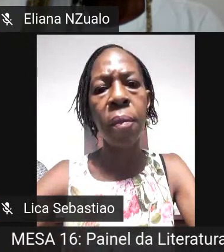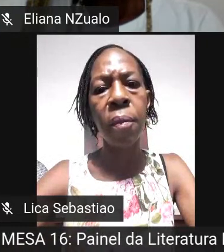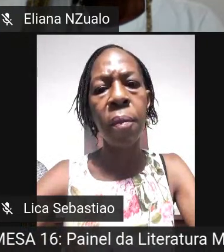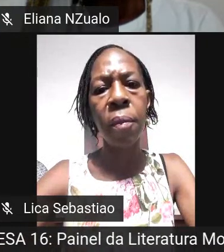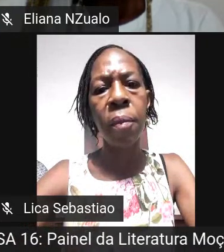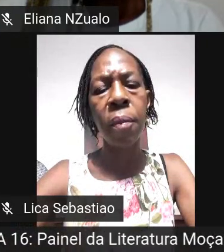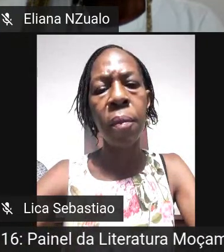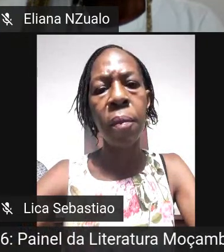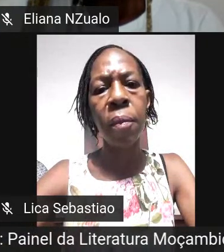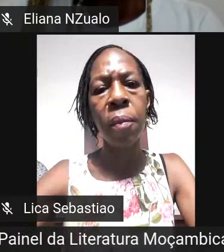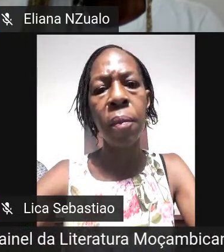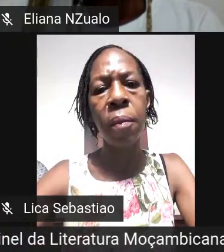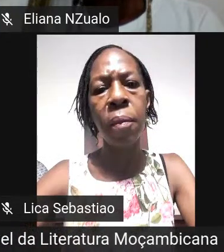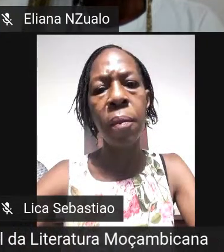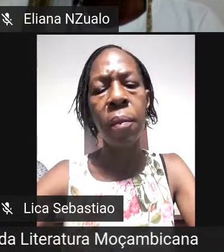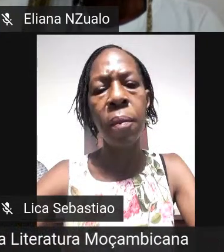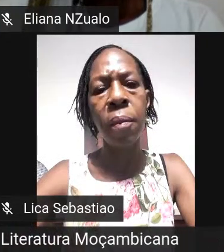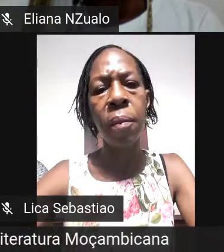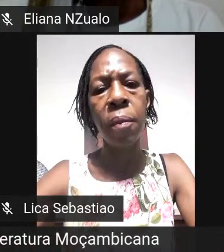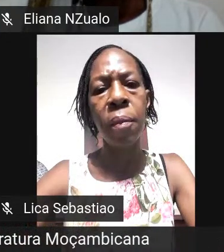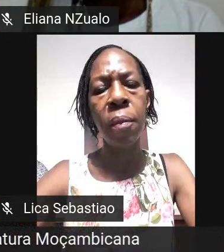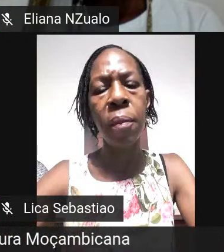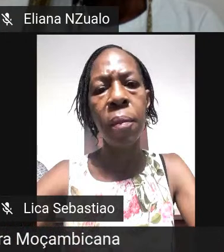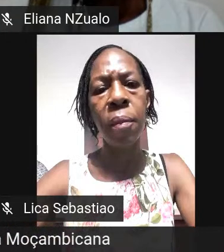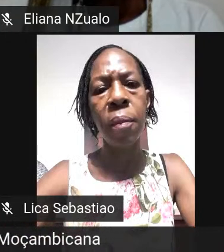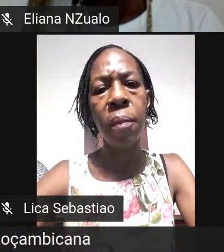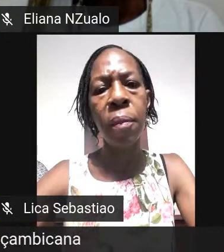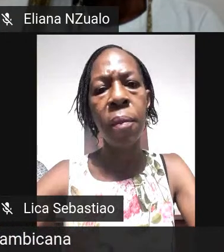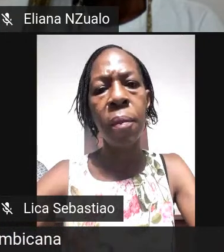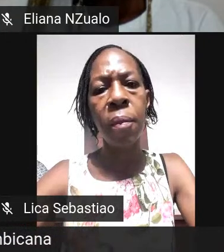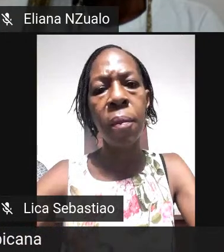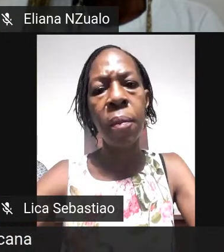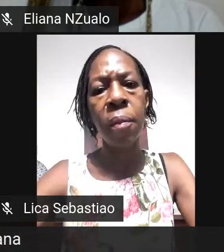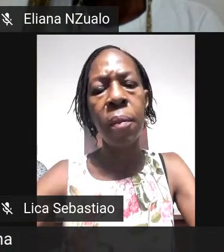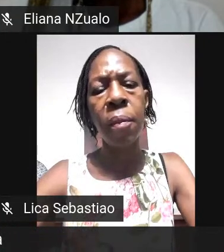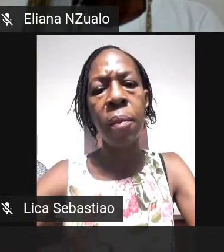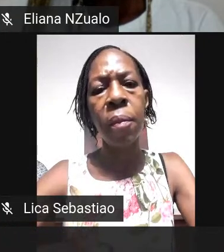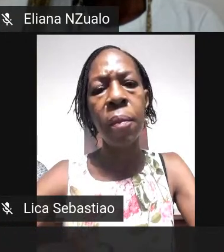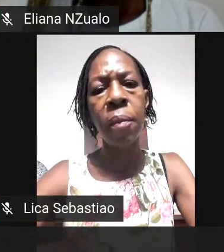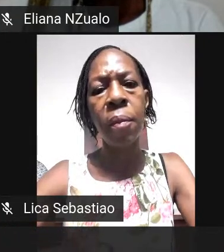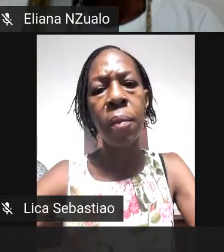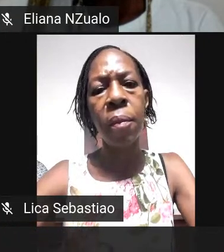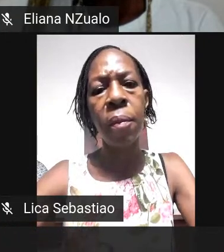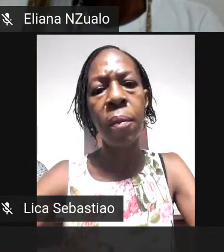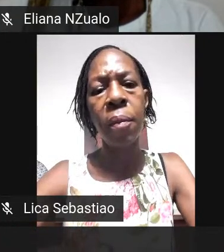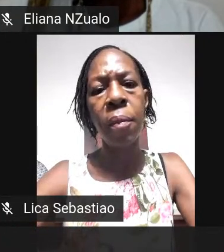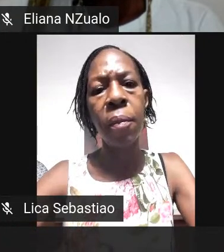a seguir a professora Fátima Mendonça